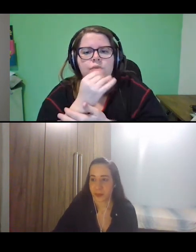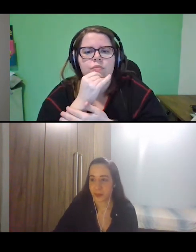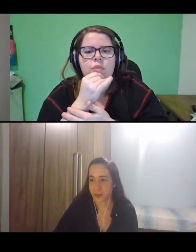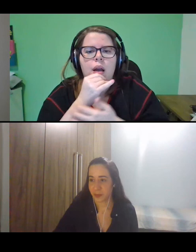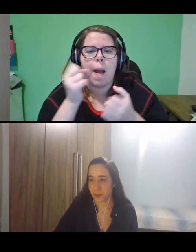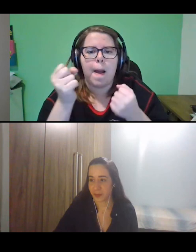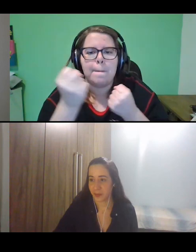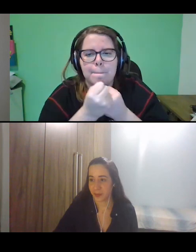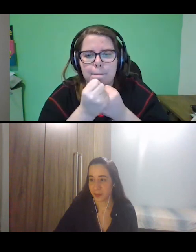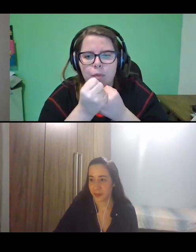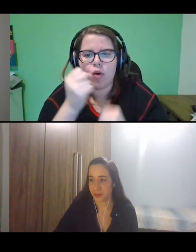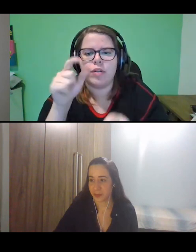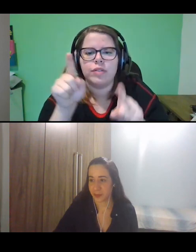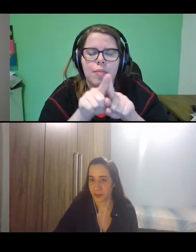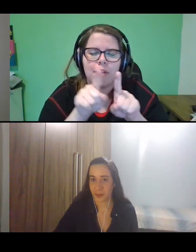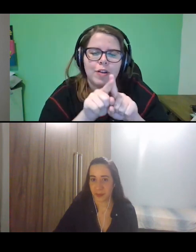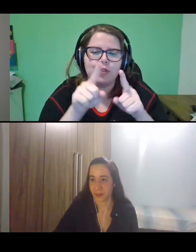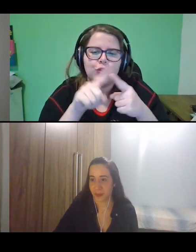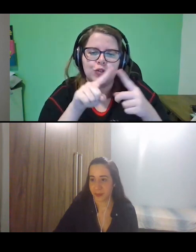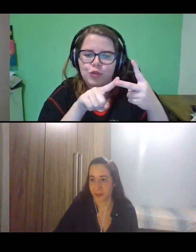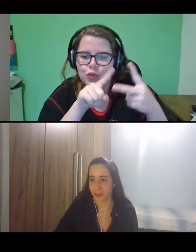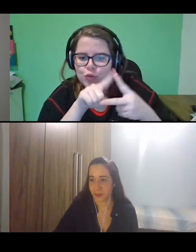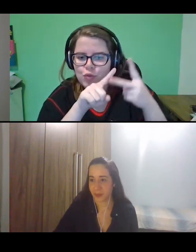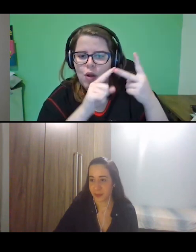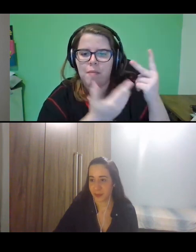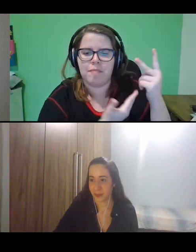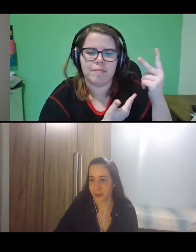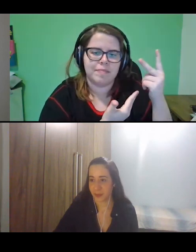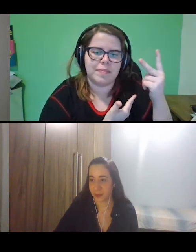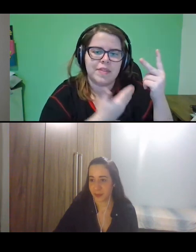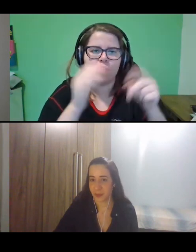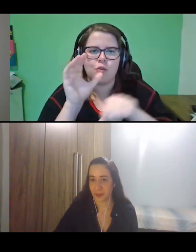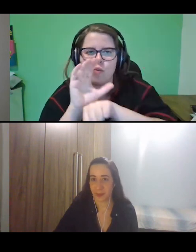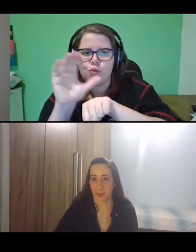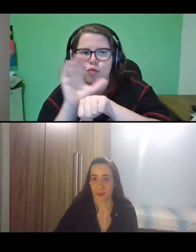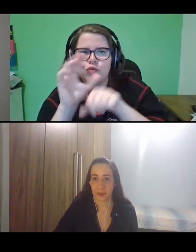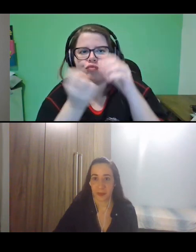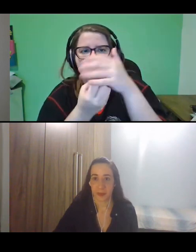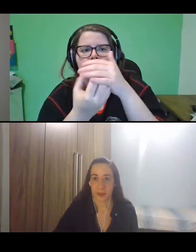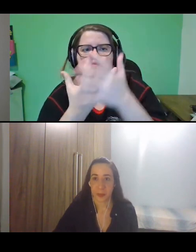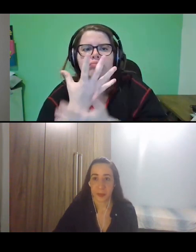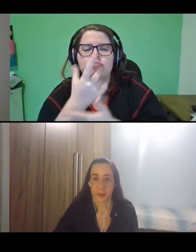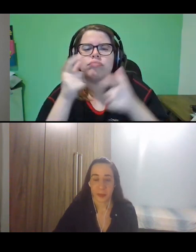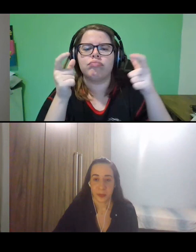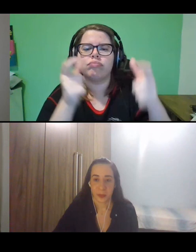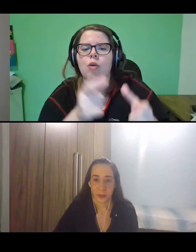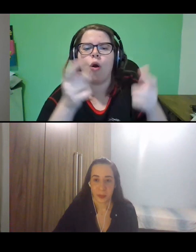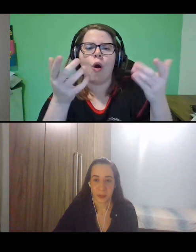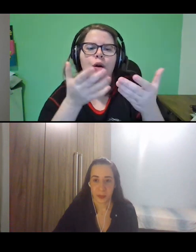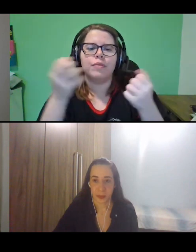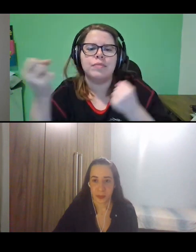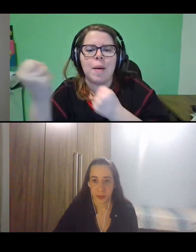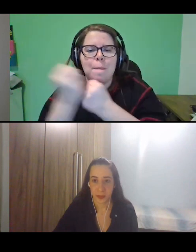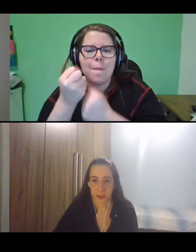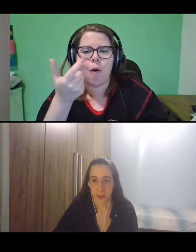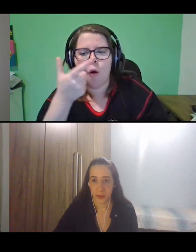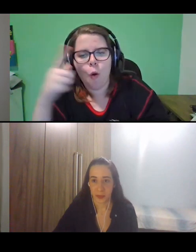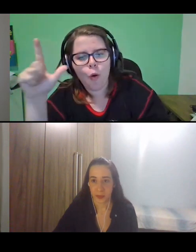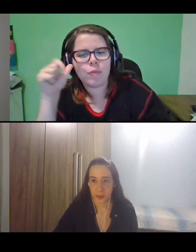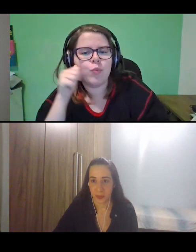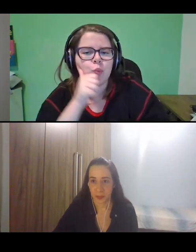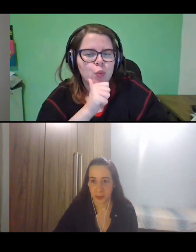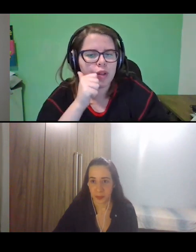então junto com duas amigas que a gente fez um curso, acabou criando esse espaço onde hoje a gente apoia outras mulheres, assim